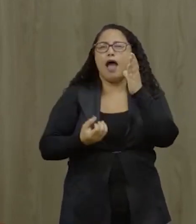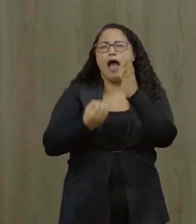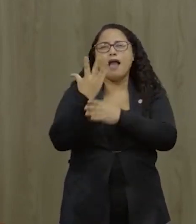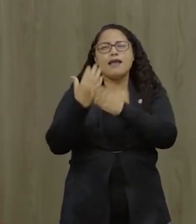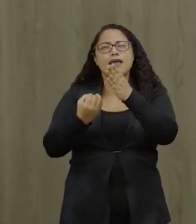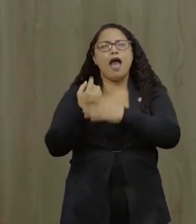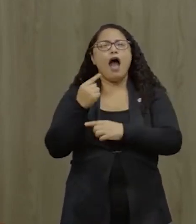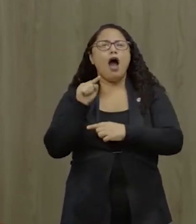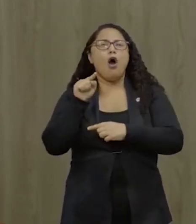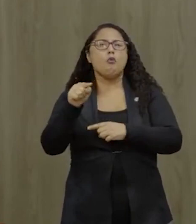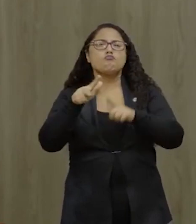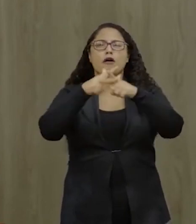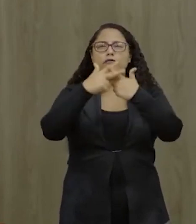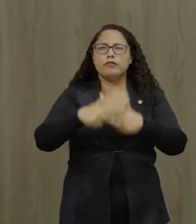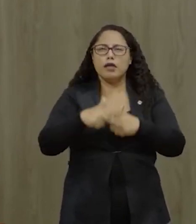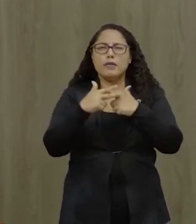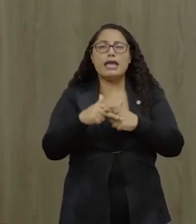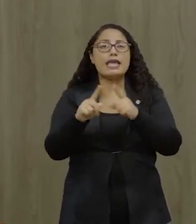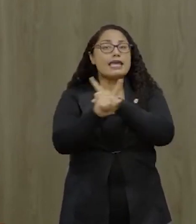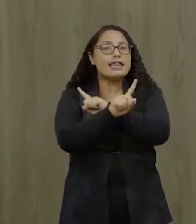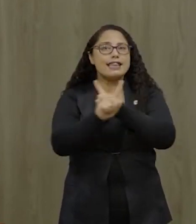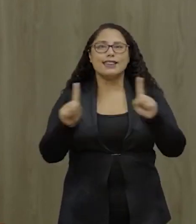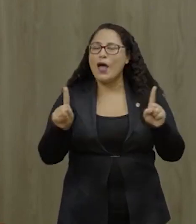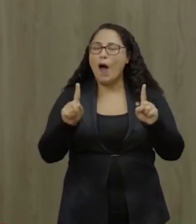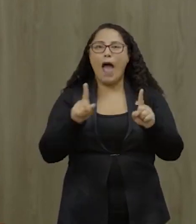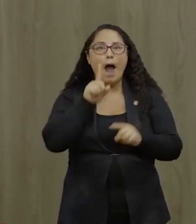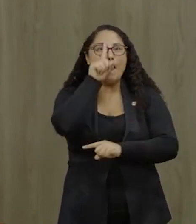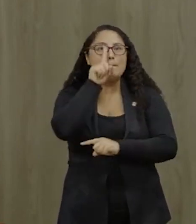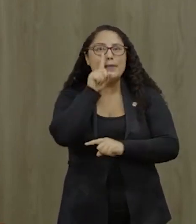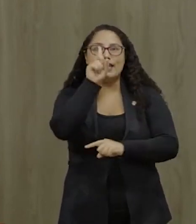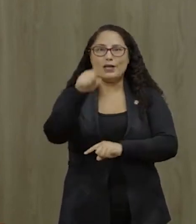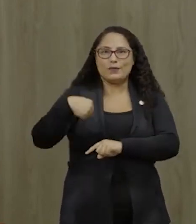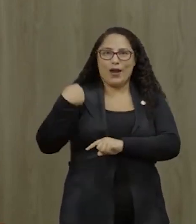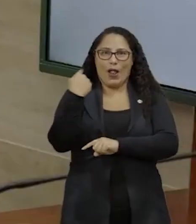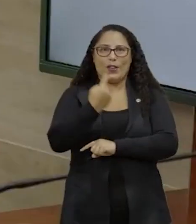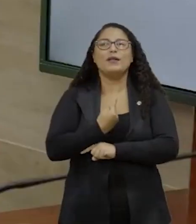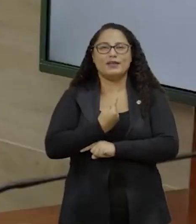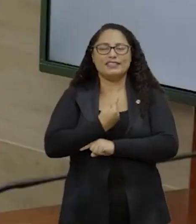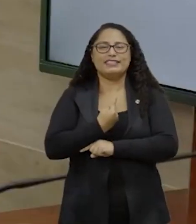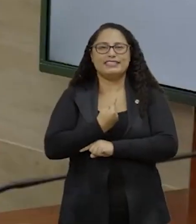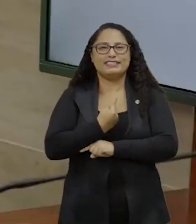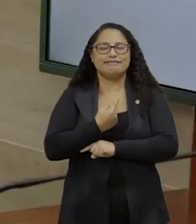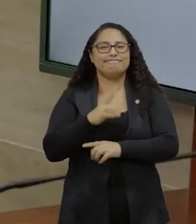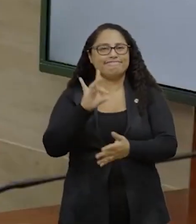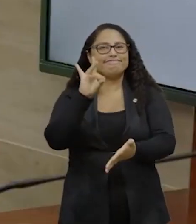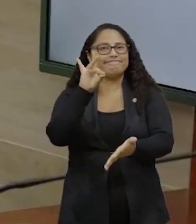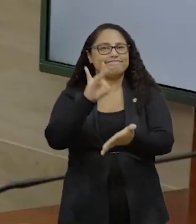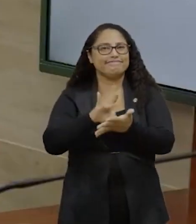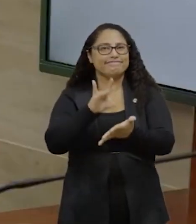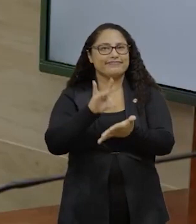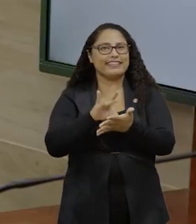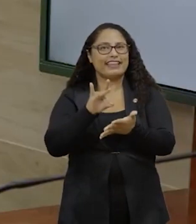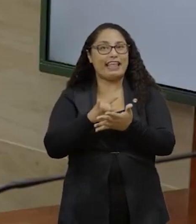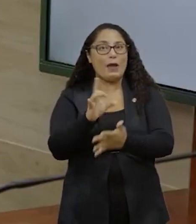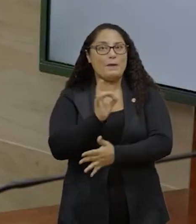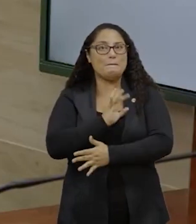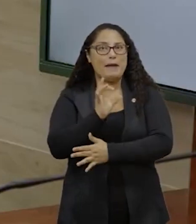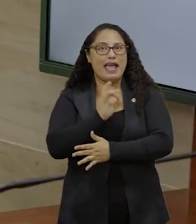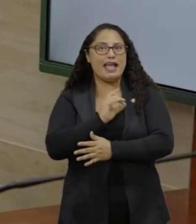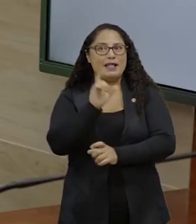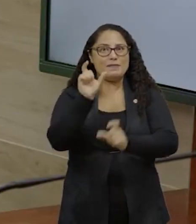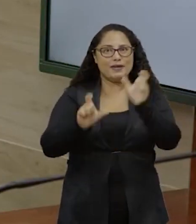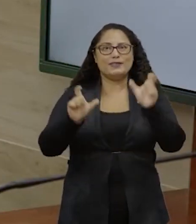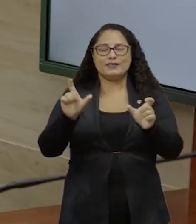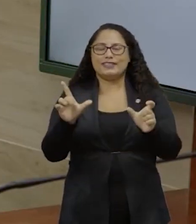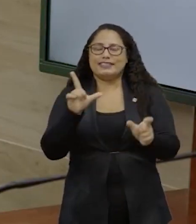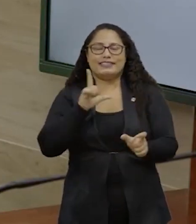construir uma ferramenta que não seja um perigo para nós? Realmente, tem esse medo, né? Muitas